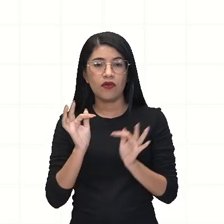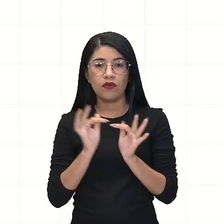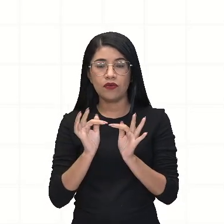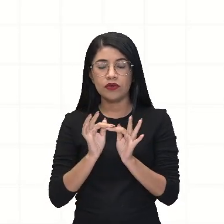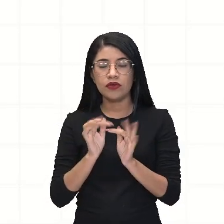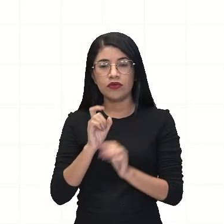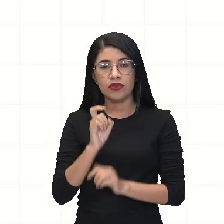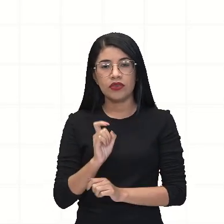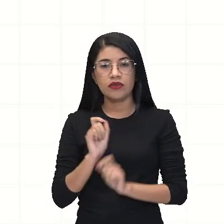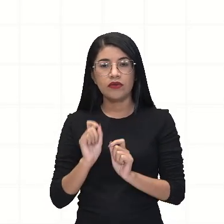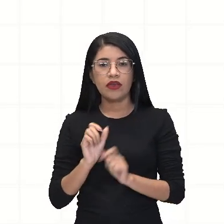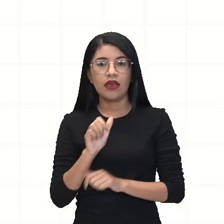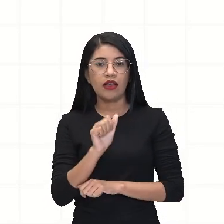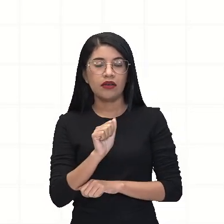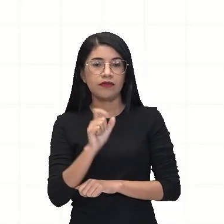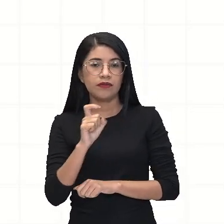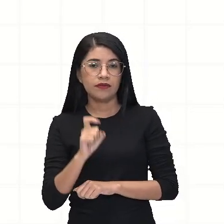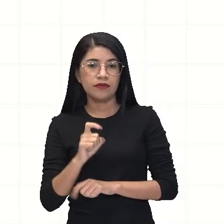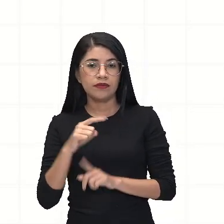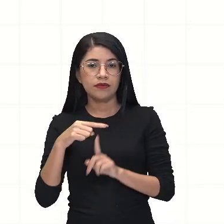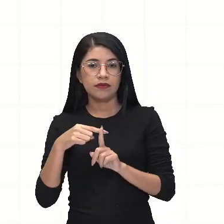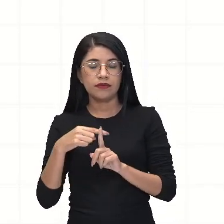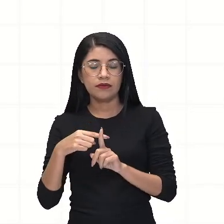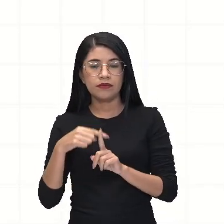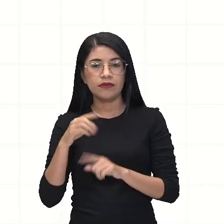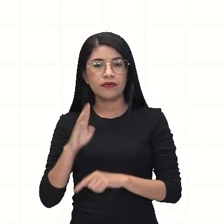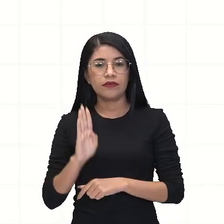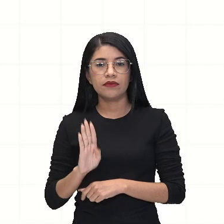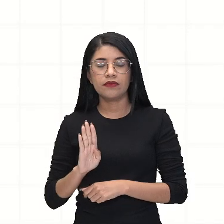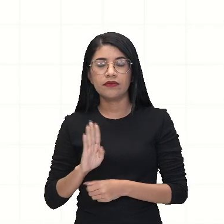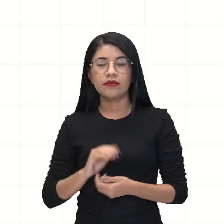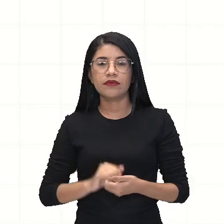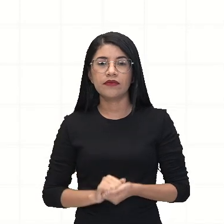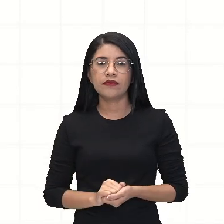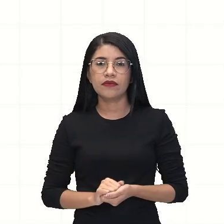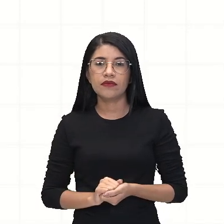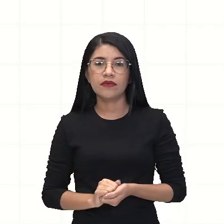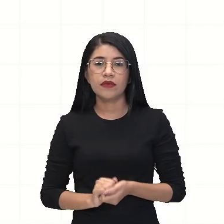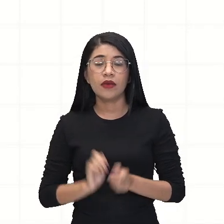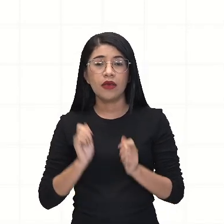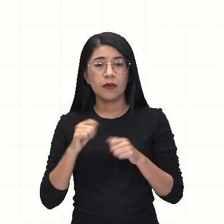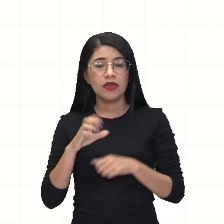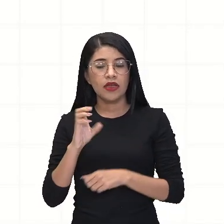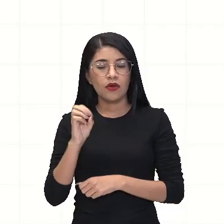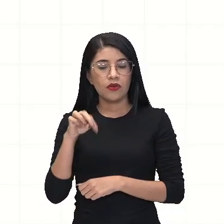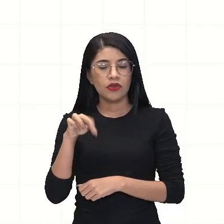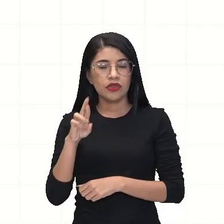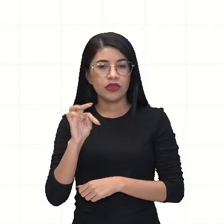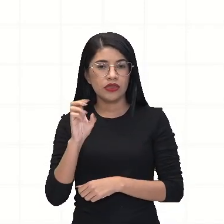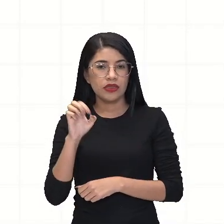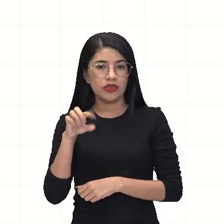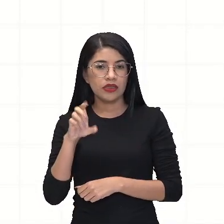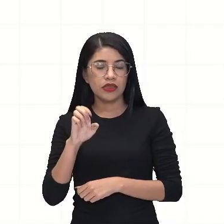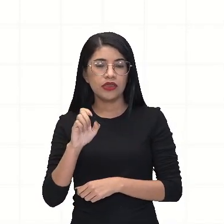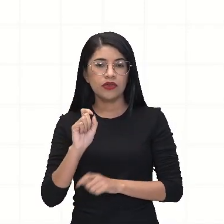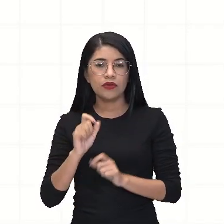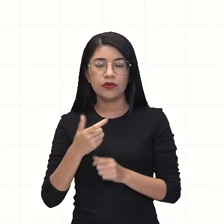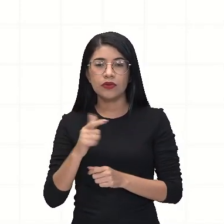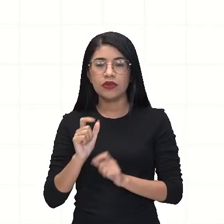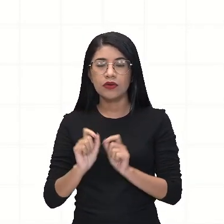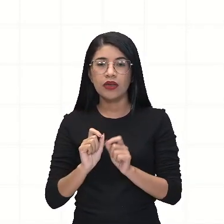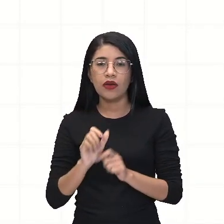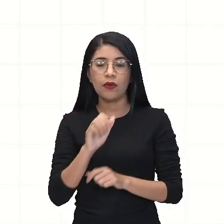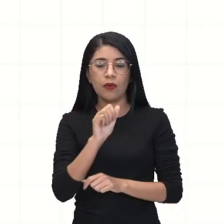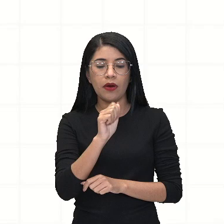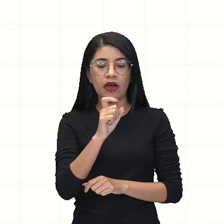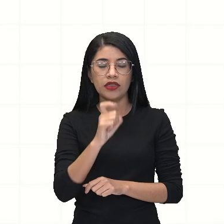tenho aqui, olha só, a minha estrutura da função afim, e para ela ser constante, eu não tenho essa parte aqui. Ou seja, eu